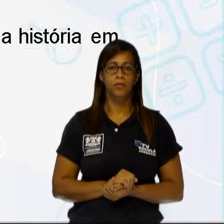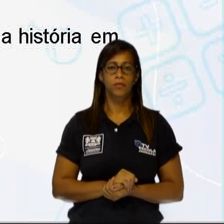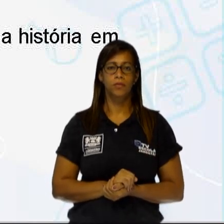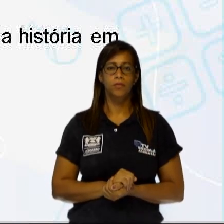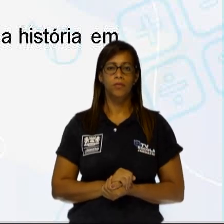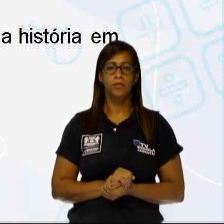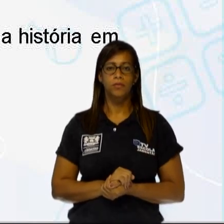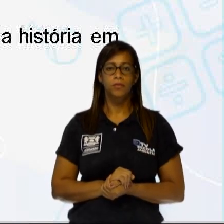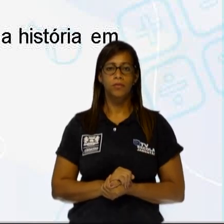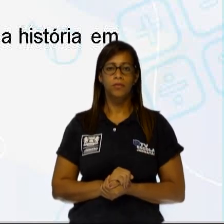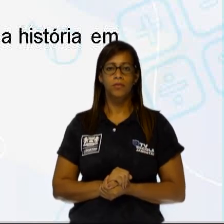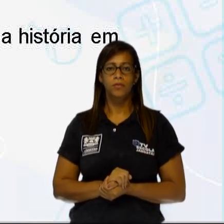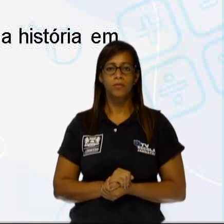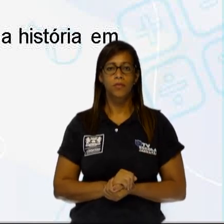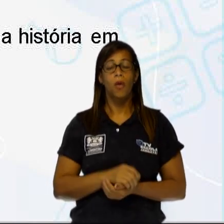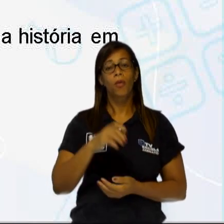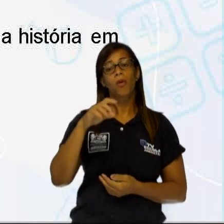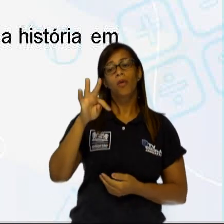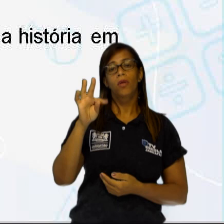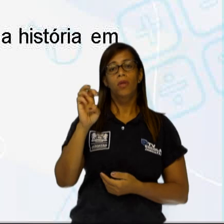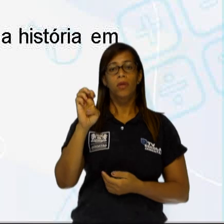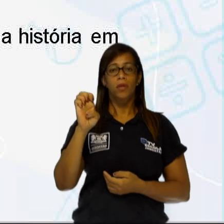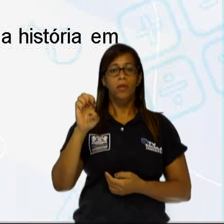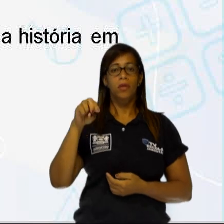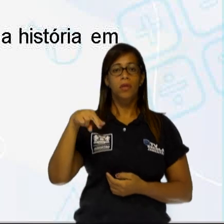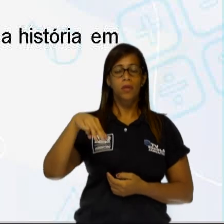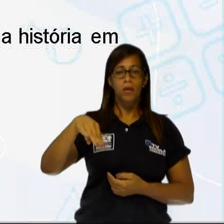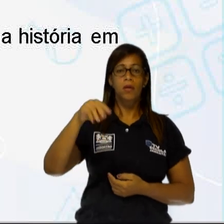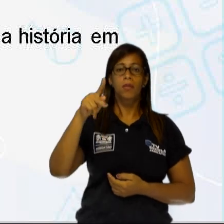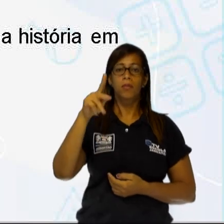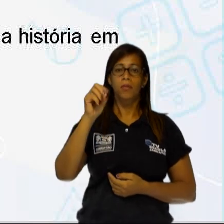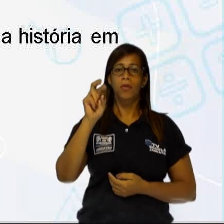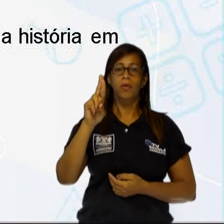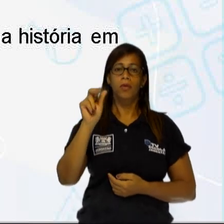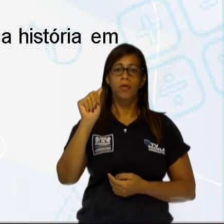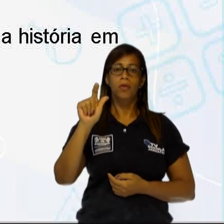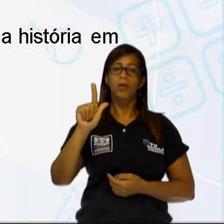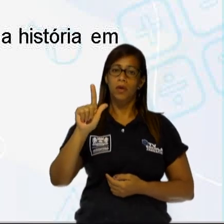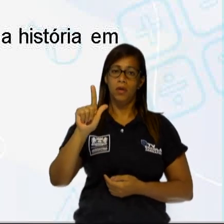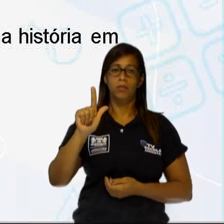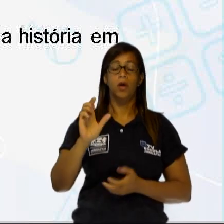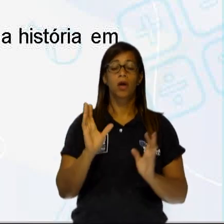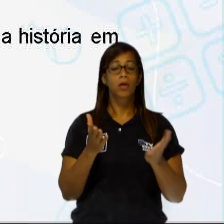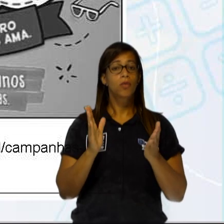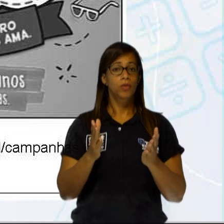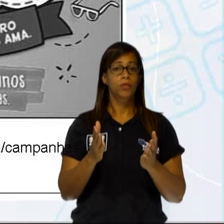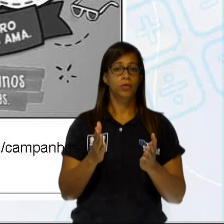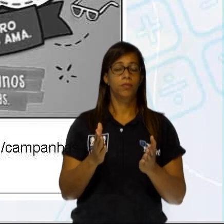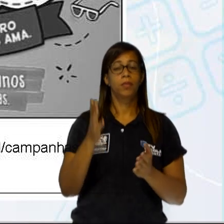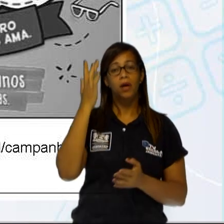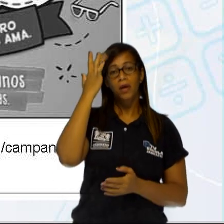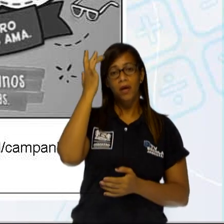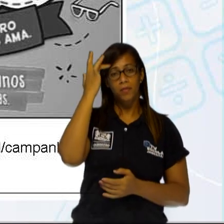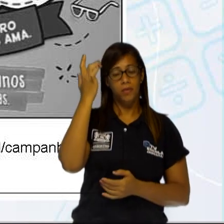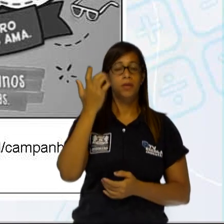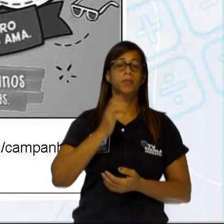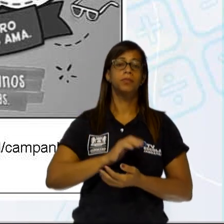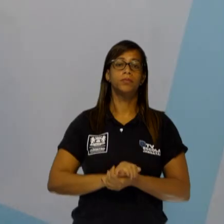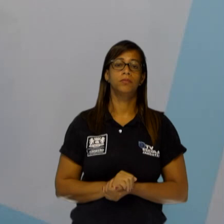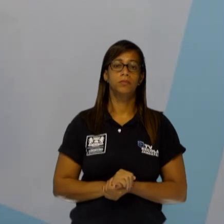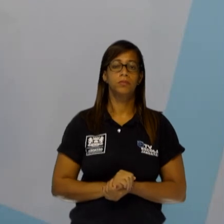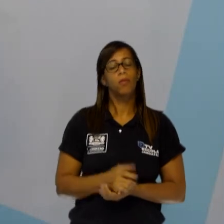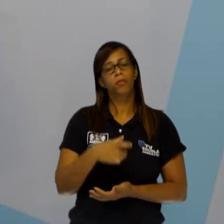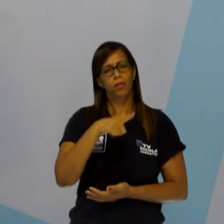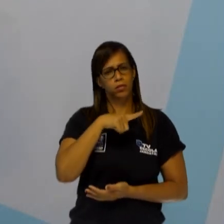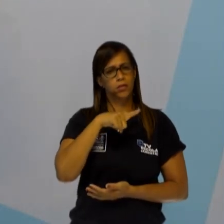relação temporal introduzida pela oposição entre os advérbios hoje e amanhã. Gente, naturalmente nós